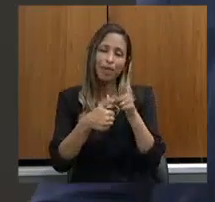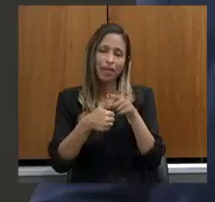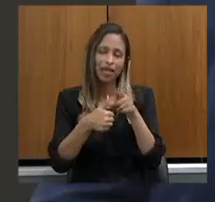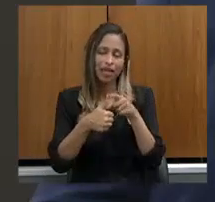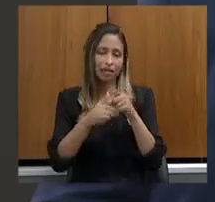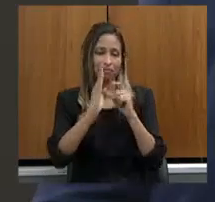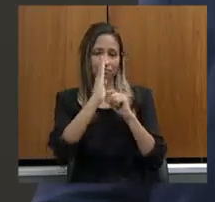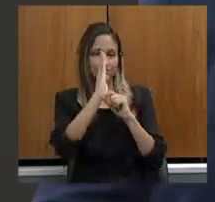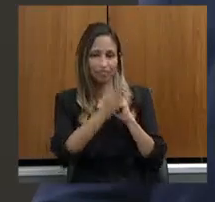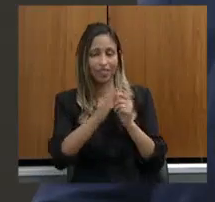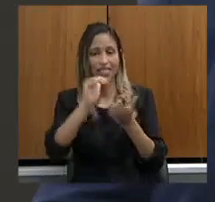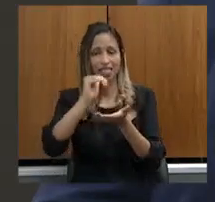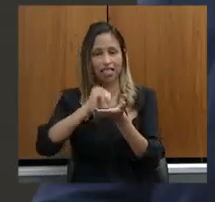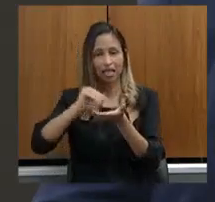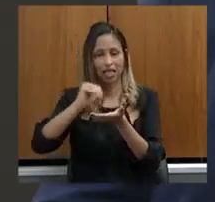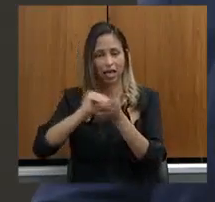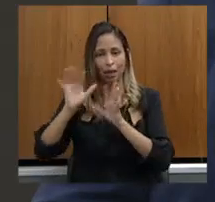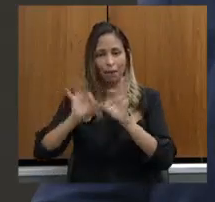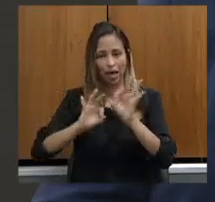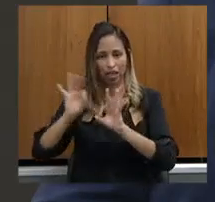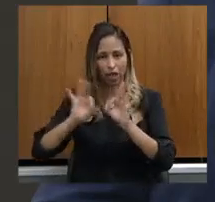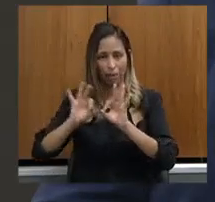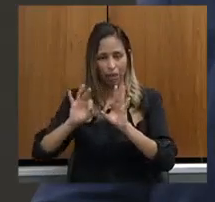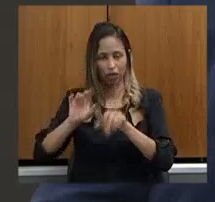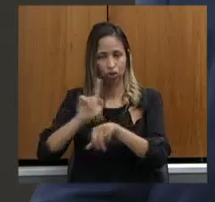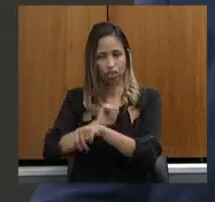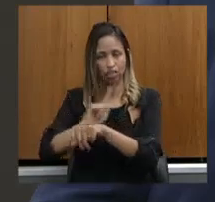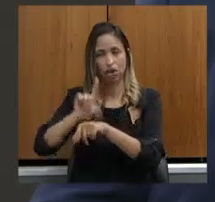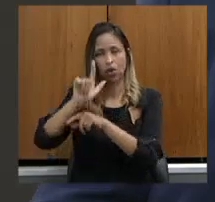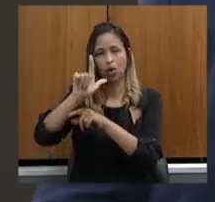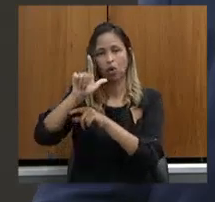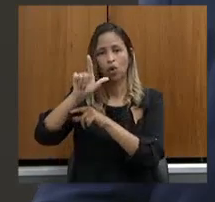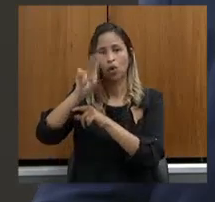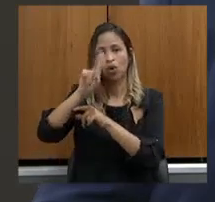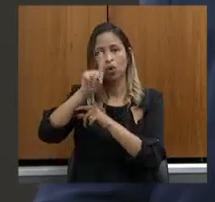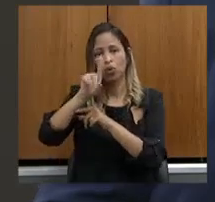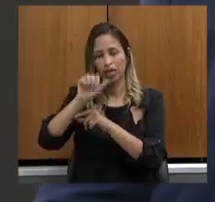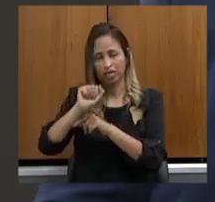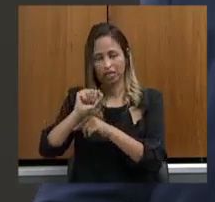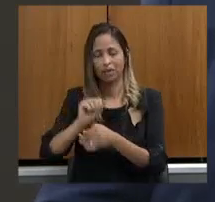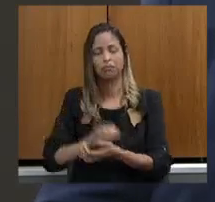dirigir então a secretária de planejamento de gestão a Luiza serplac